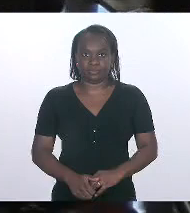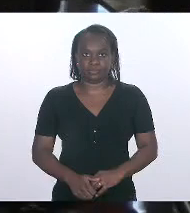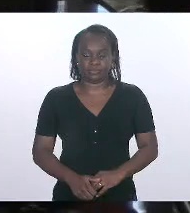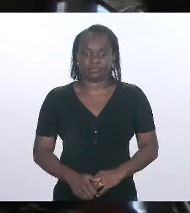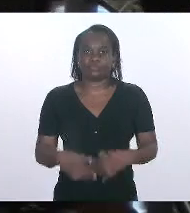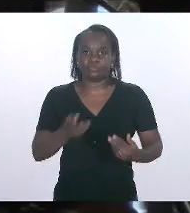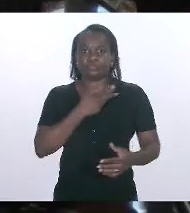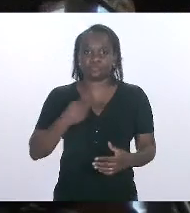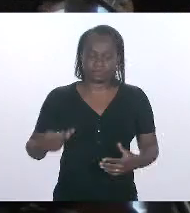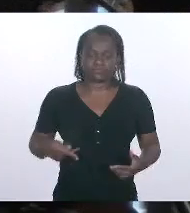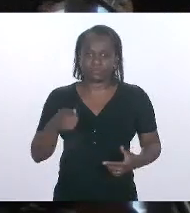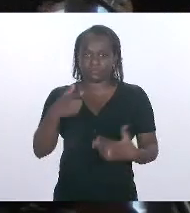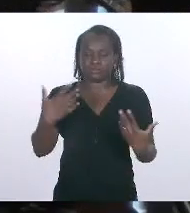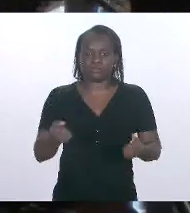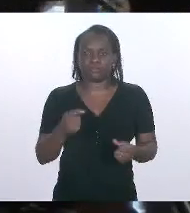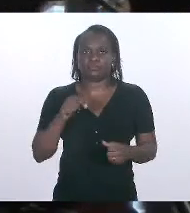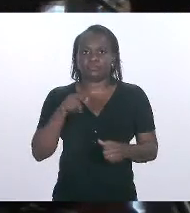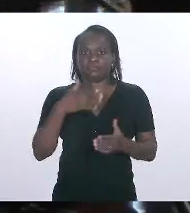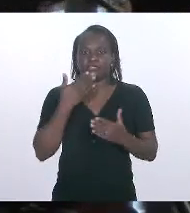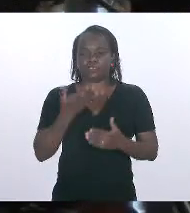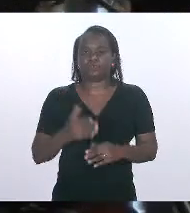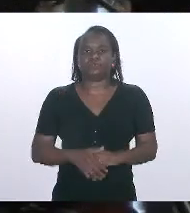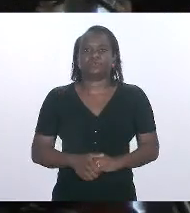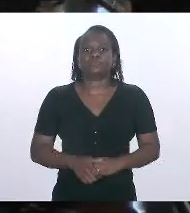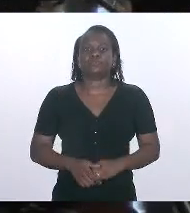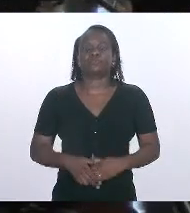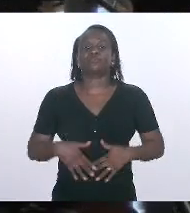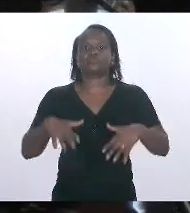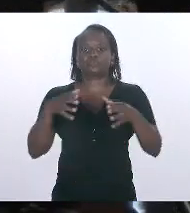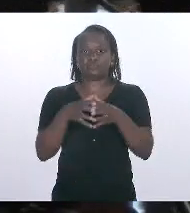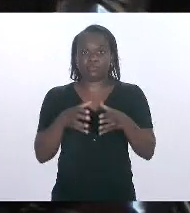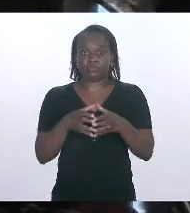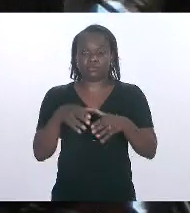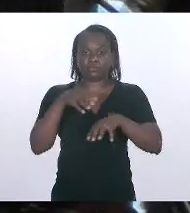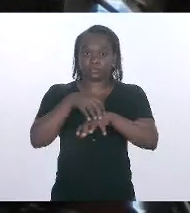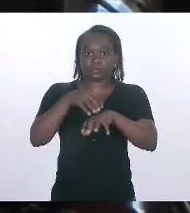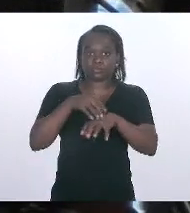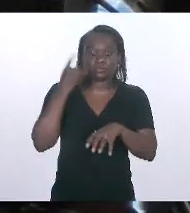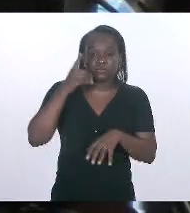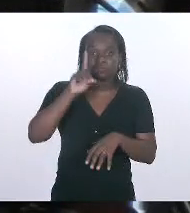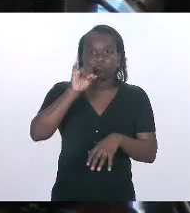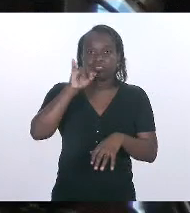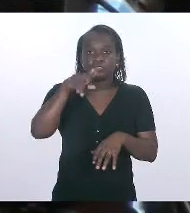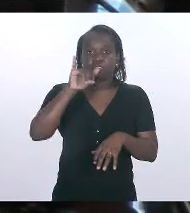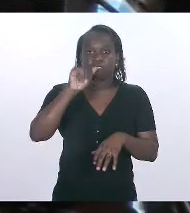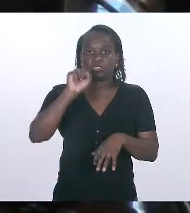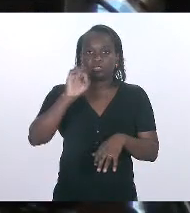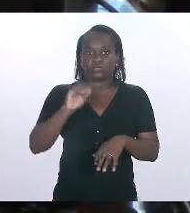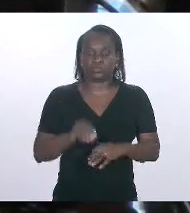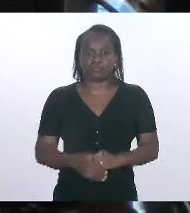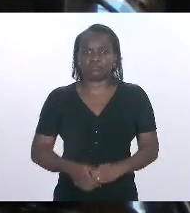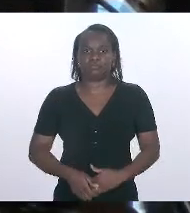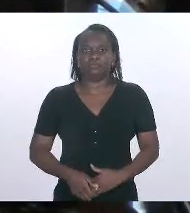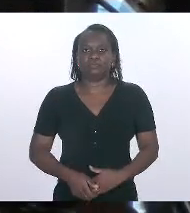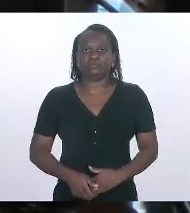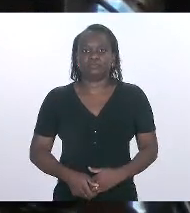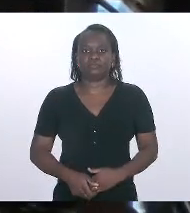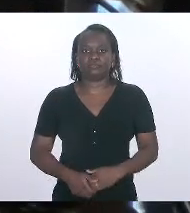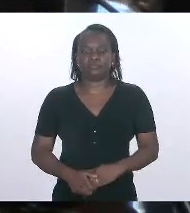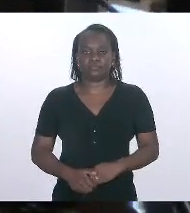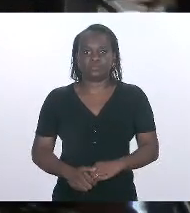A presidência defere o pedido de Vossa Excelência. Pela Comissão de Transporte, deputado Dionísio Lins.